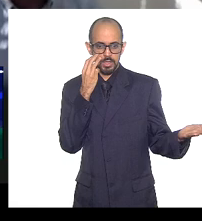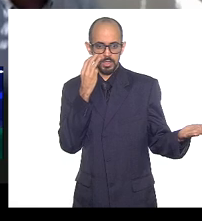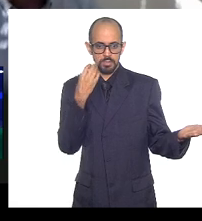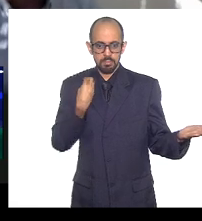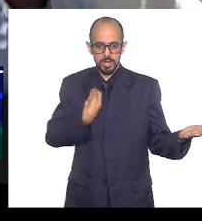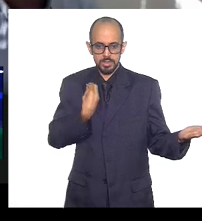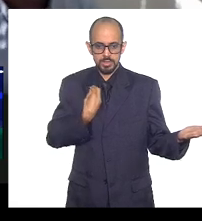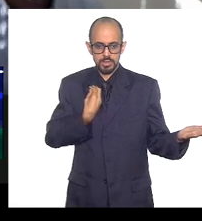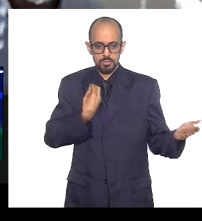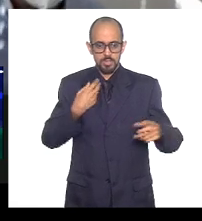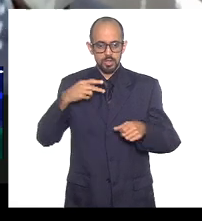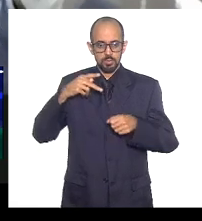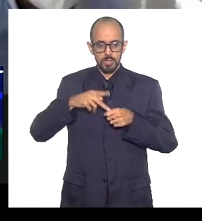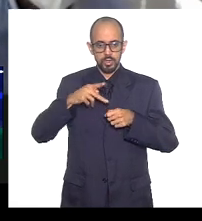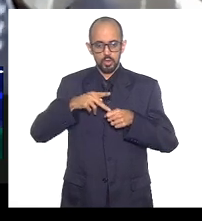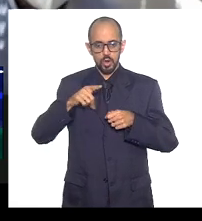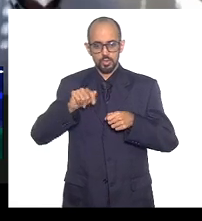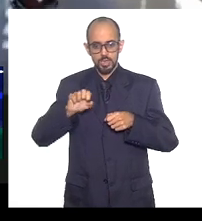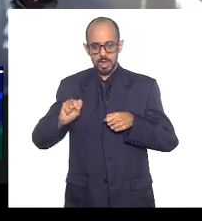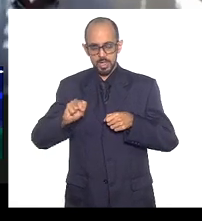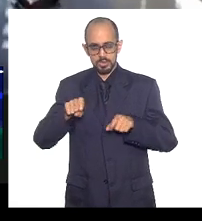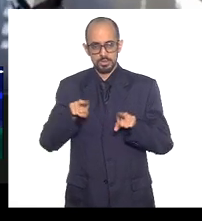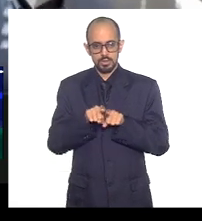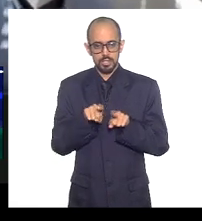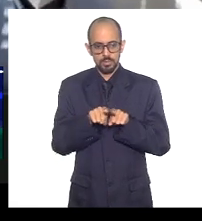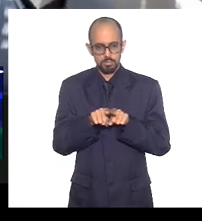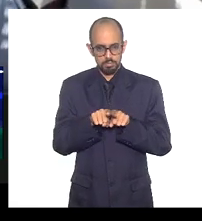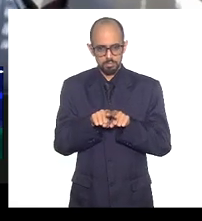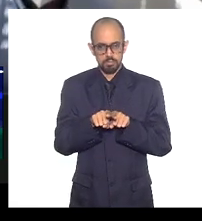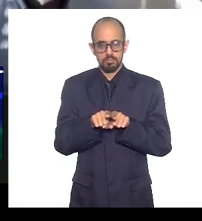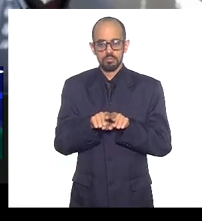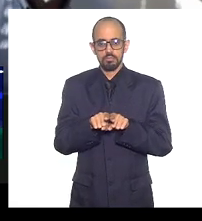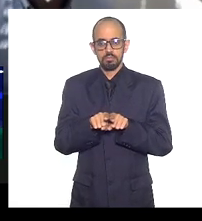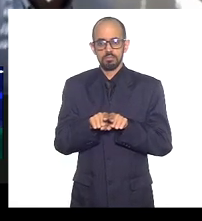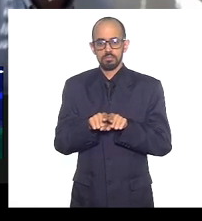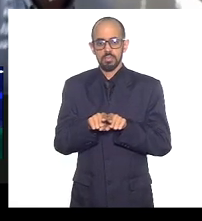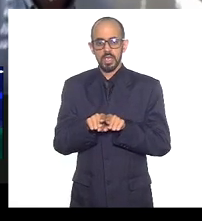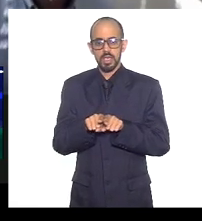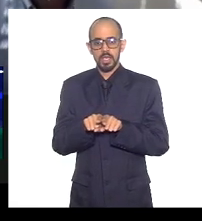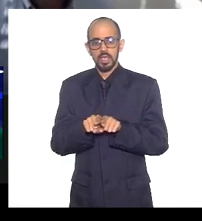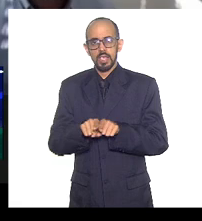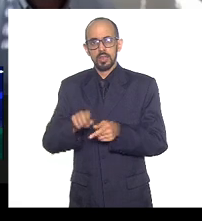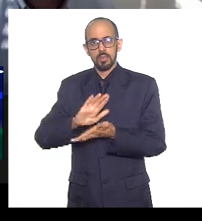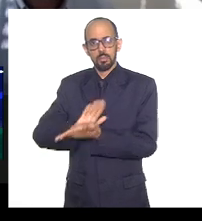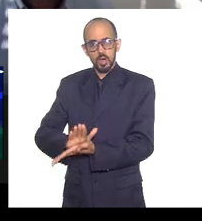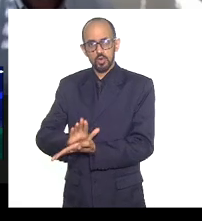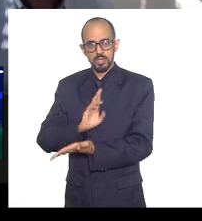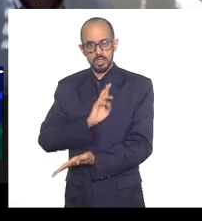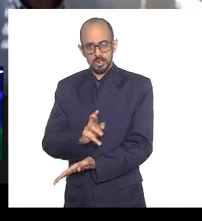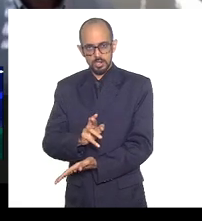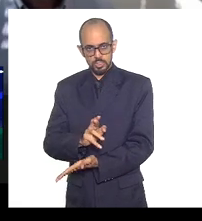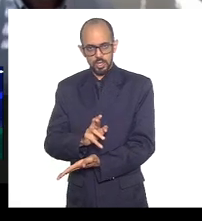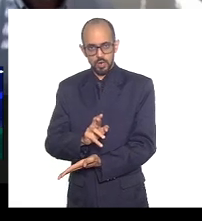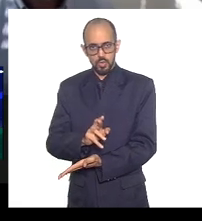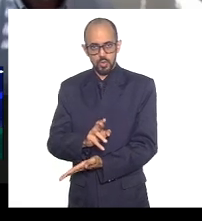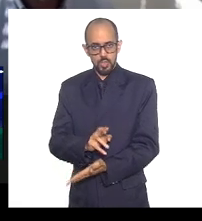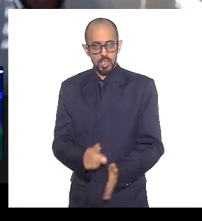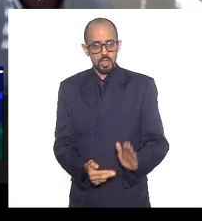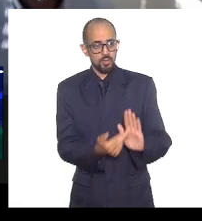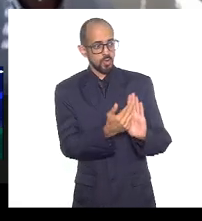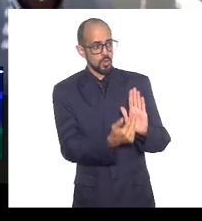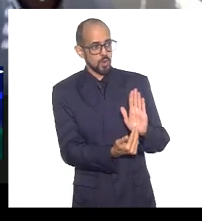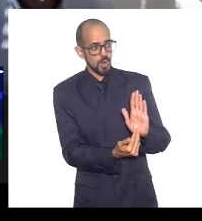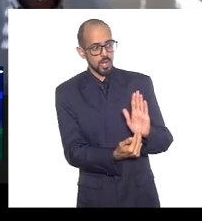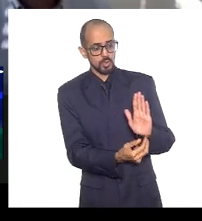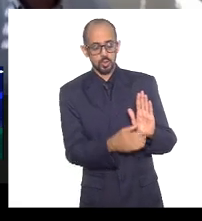petróleo e gás como também na CPI da intolerância religiosa que foi o relator da CPI da Previdência